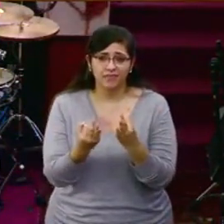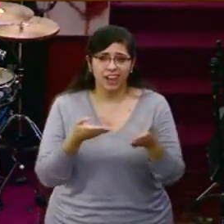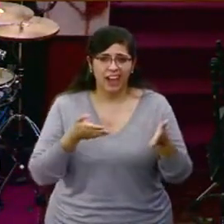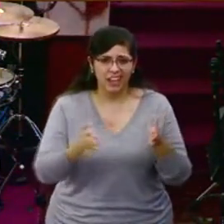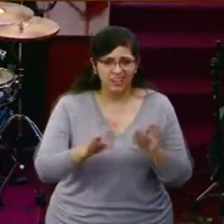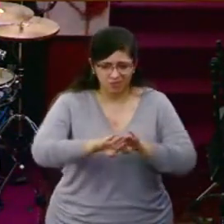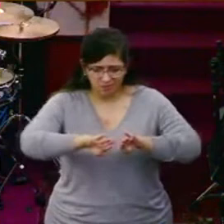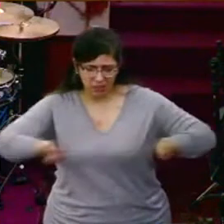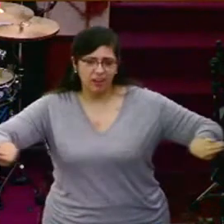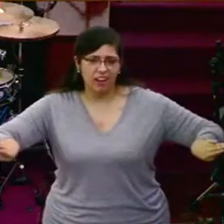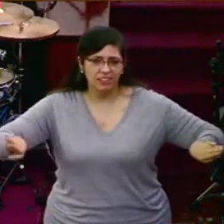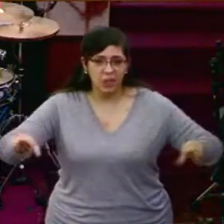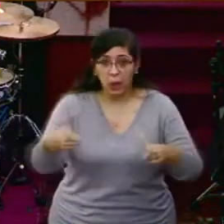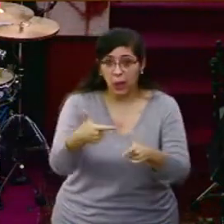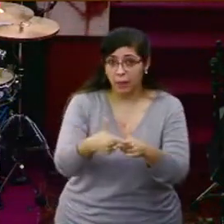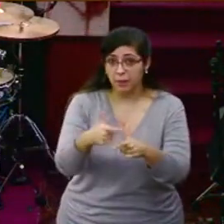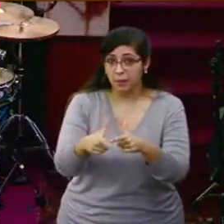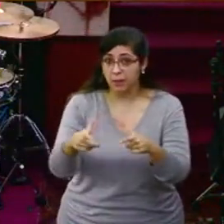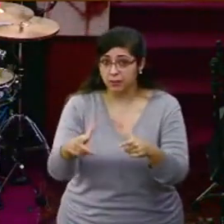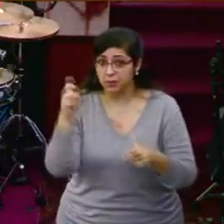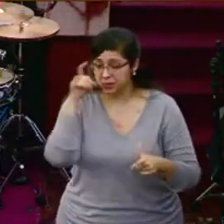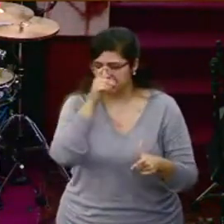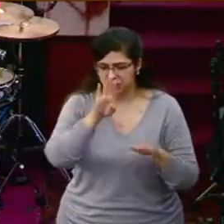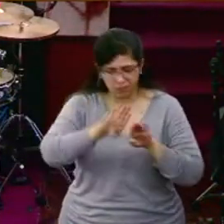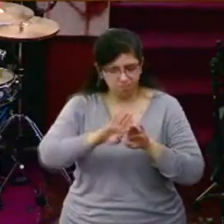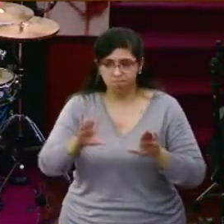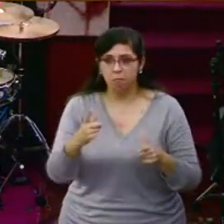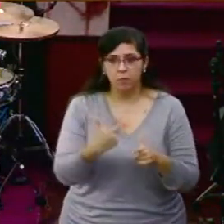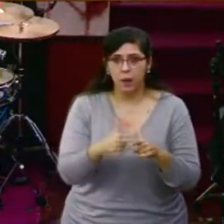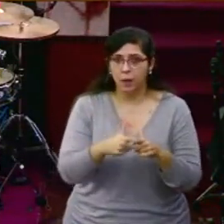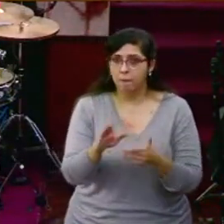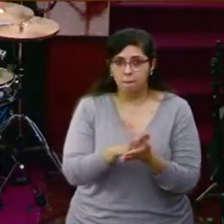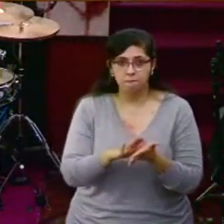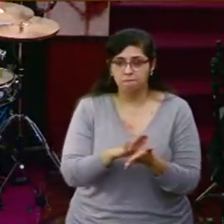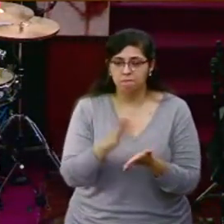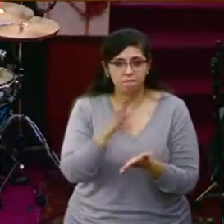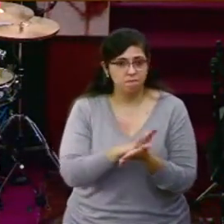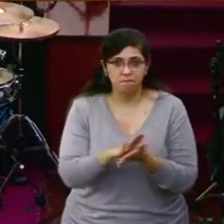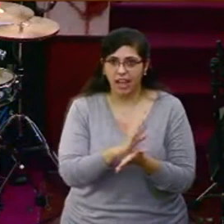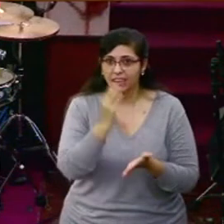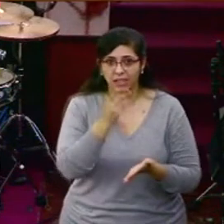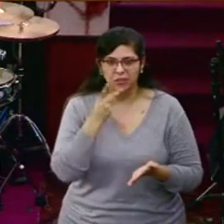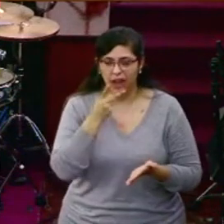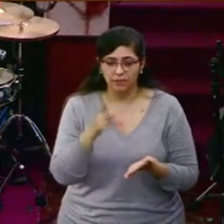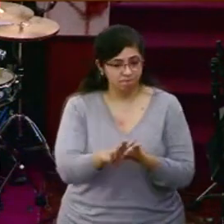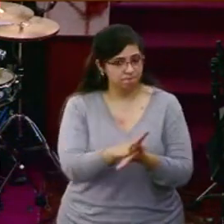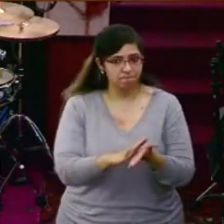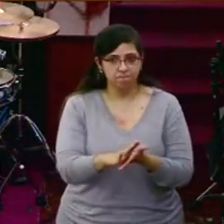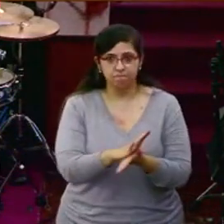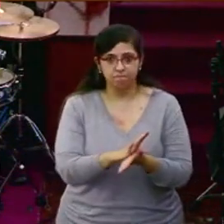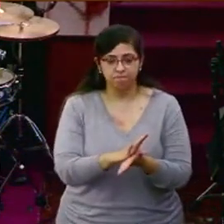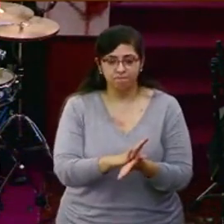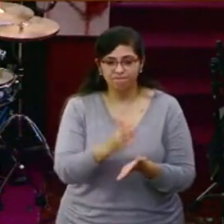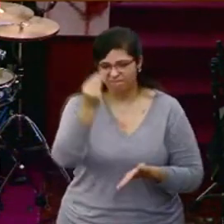não tratemos os assuntos difíceis e assim por isso não brigamos e isso é uma demonstração de uma